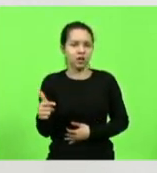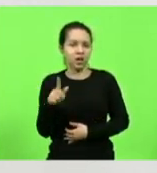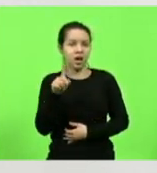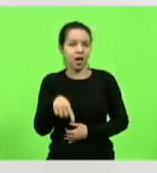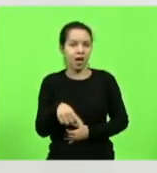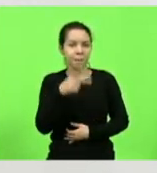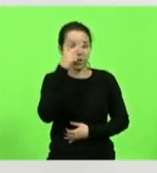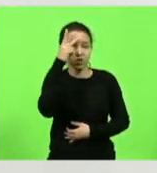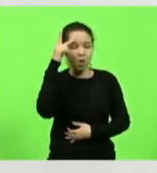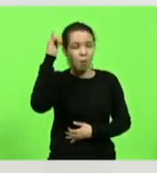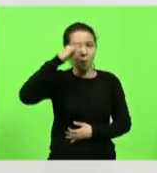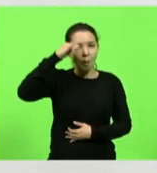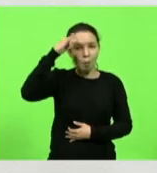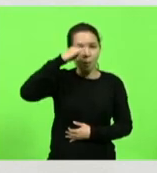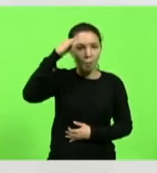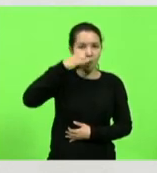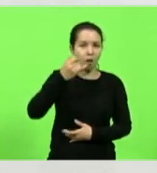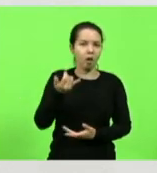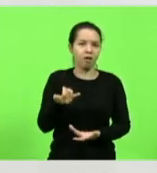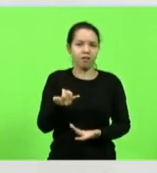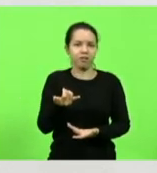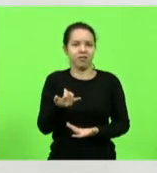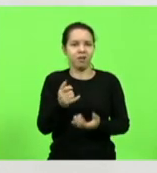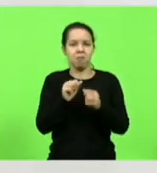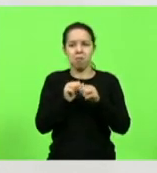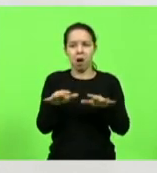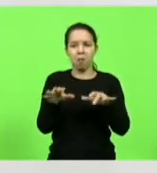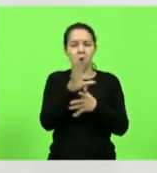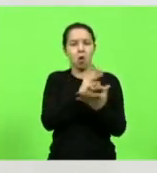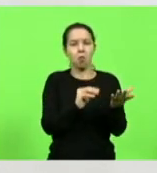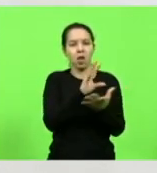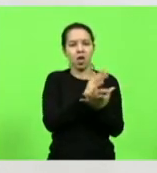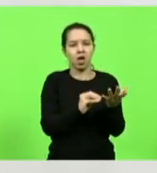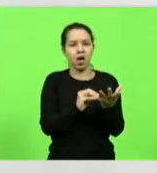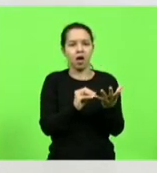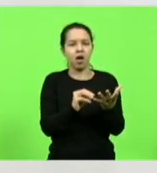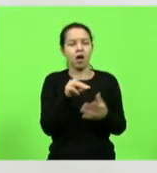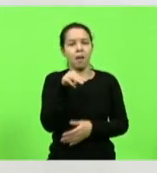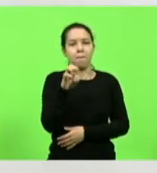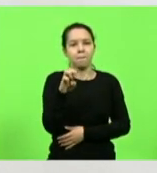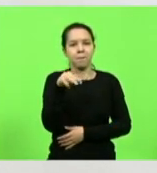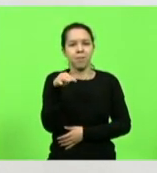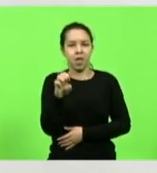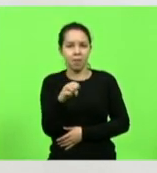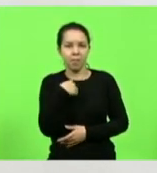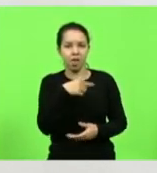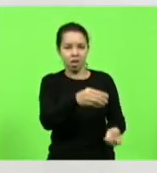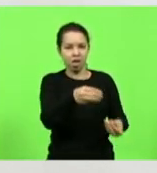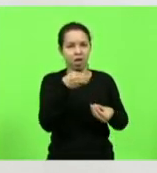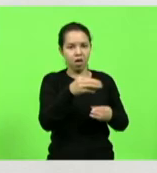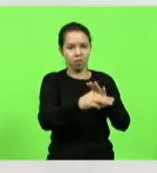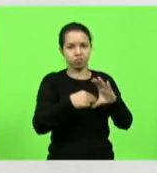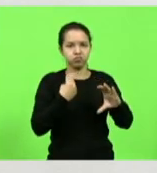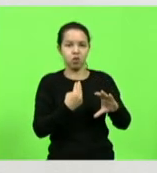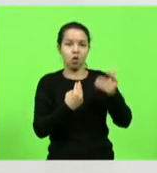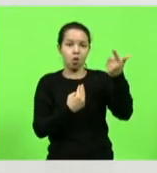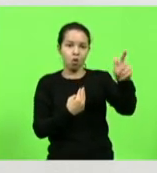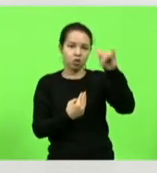repetem aquilo que está escrito lá no meme que ele recebeu, produzido por outro idiota